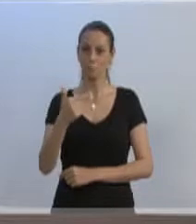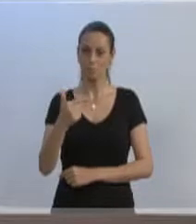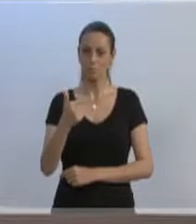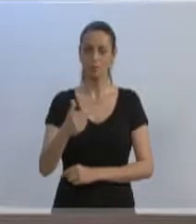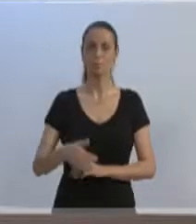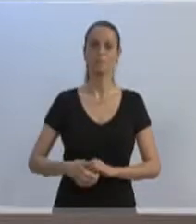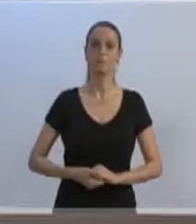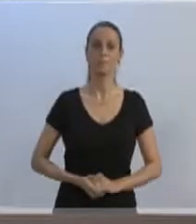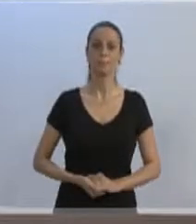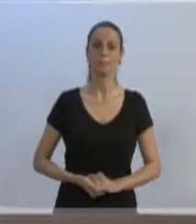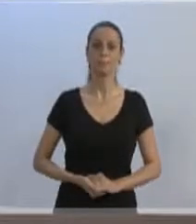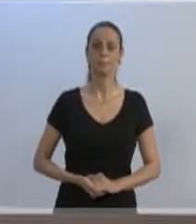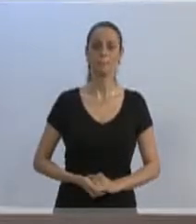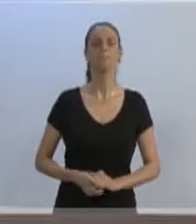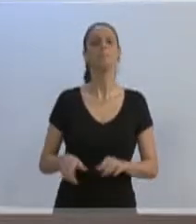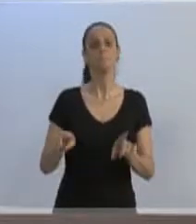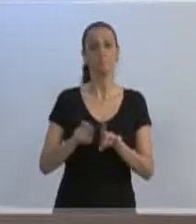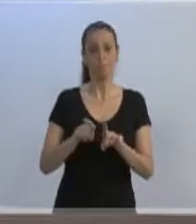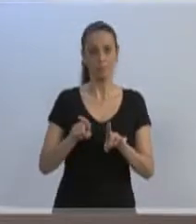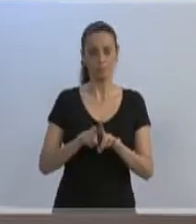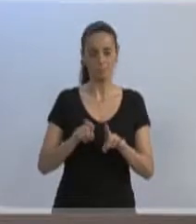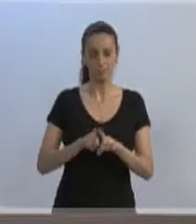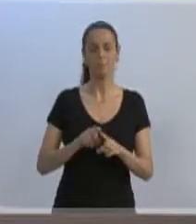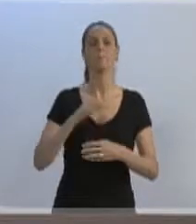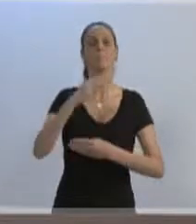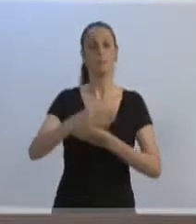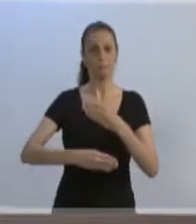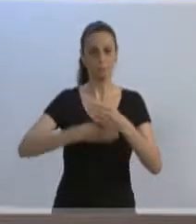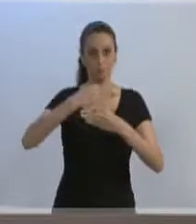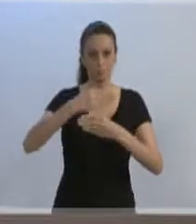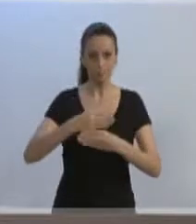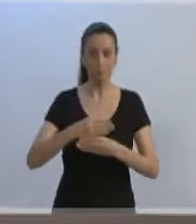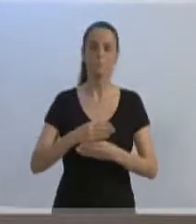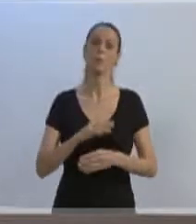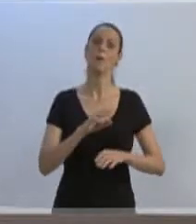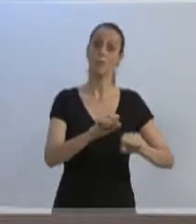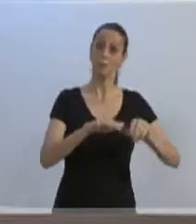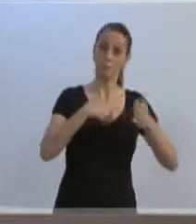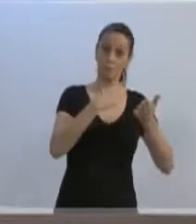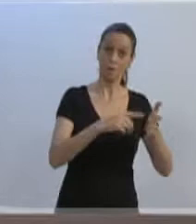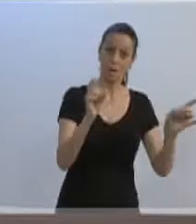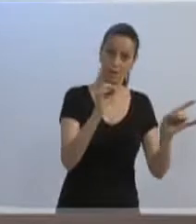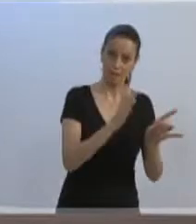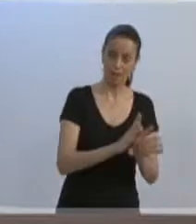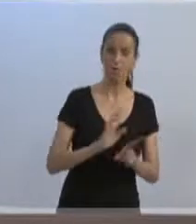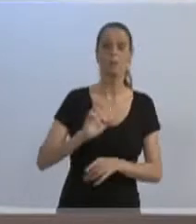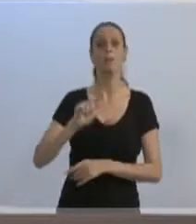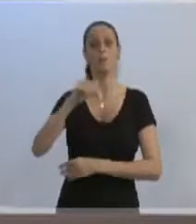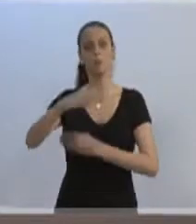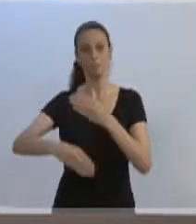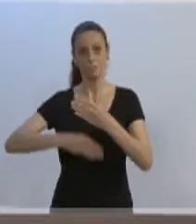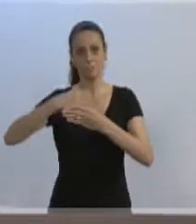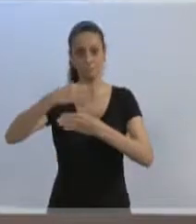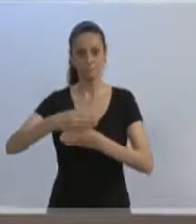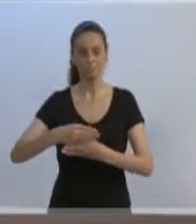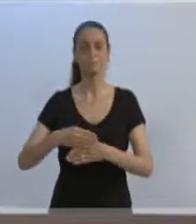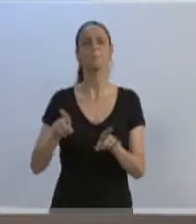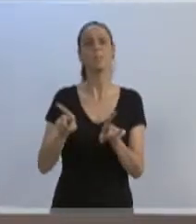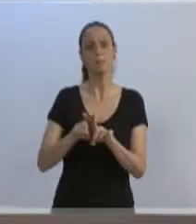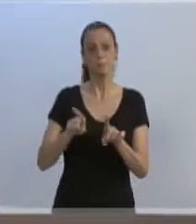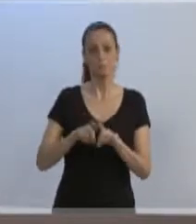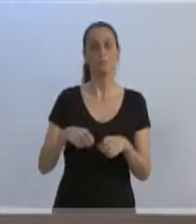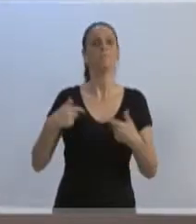1722e convoca ainda reunião extraordinária para logo após o término dessa sessão bem como a necessidade